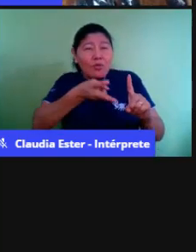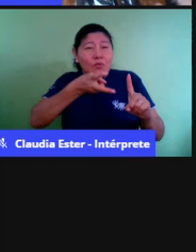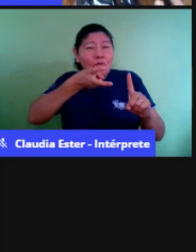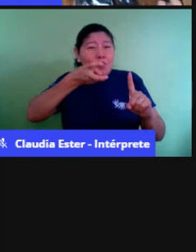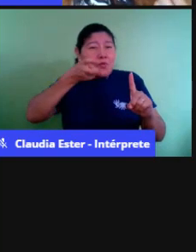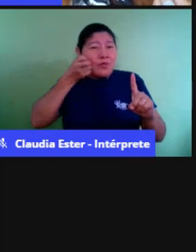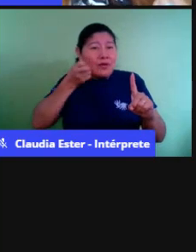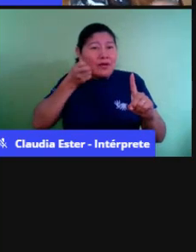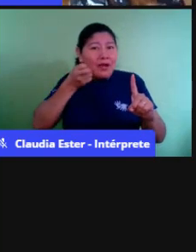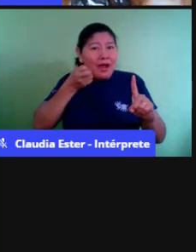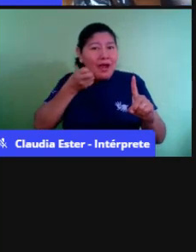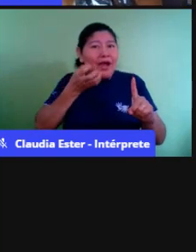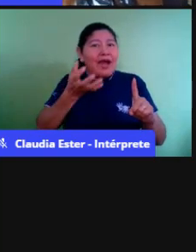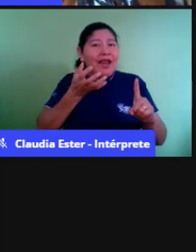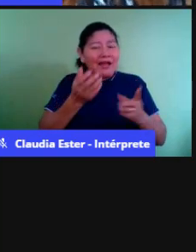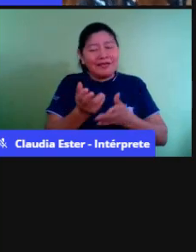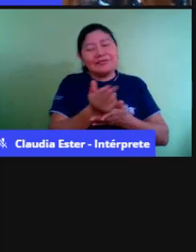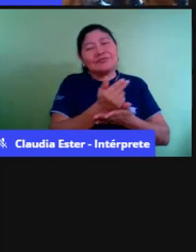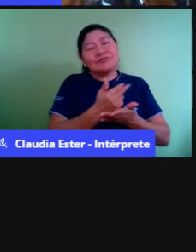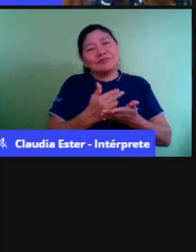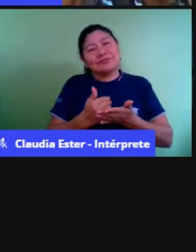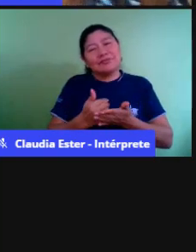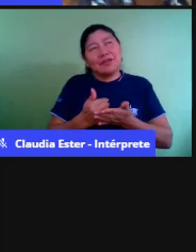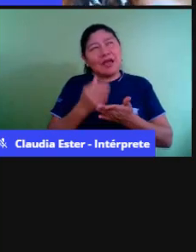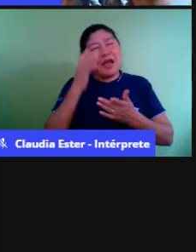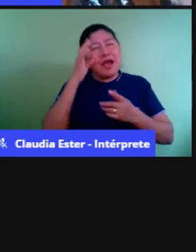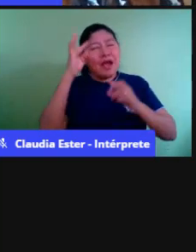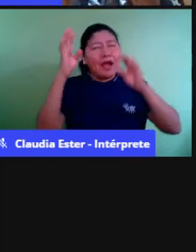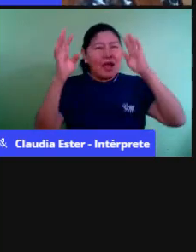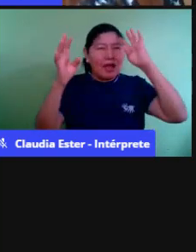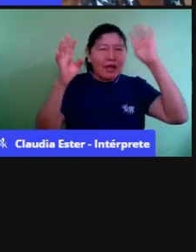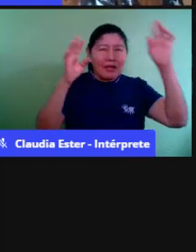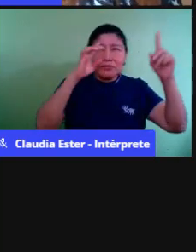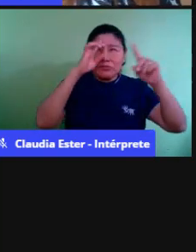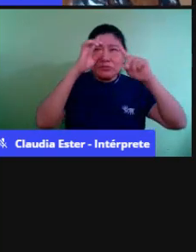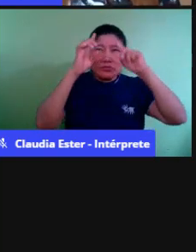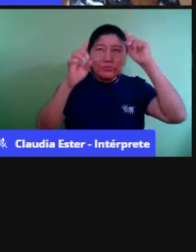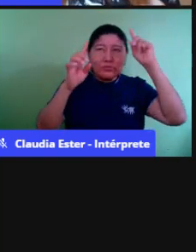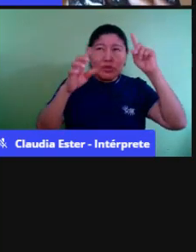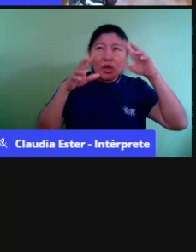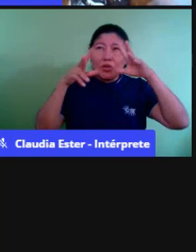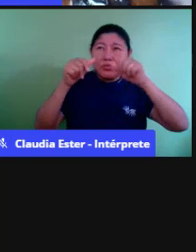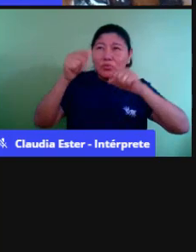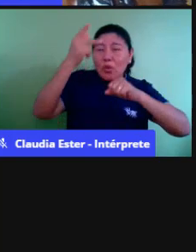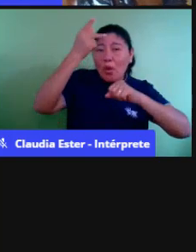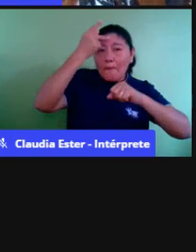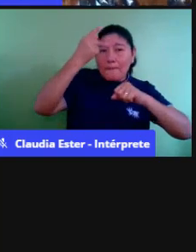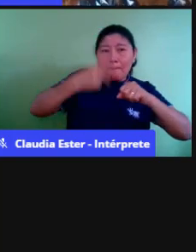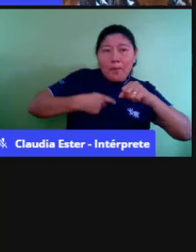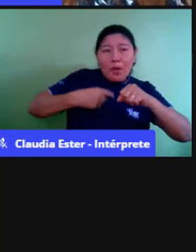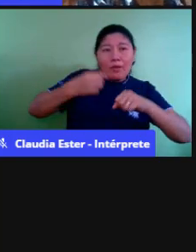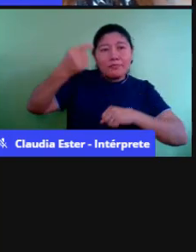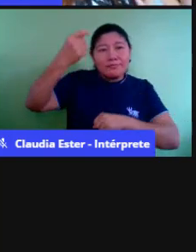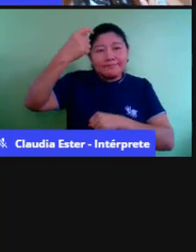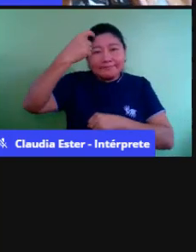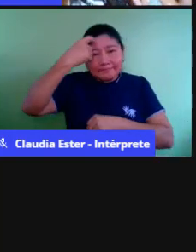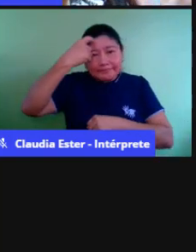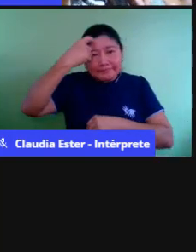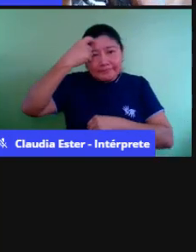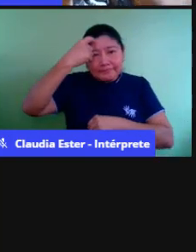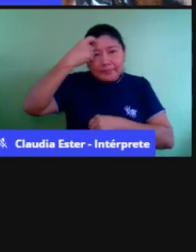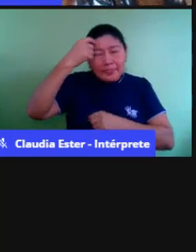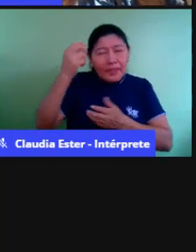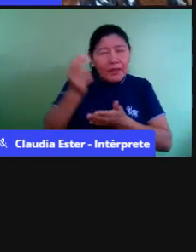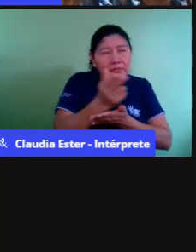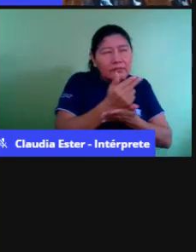faça esse tipo de desenho, que ela imagine algo novo, que não exista, né? Então, por exemplo, ao inventar um personagem,